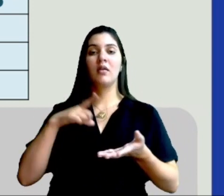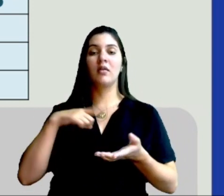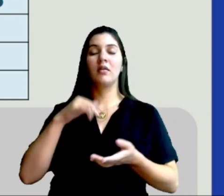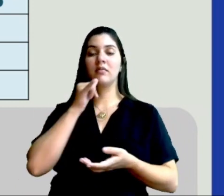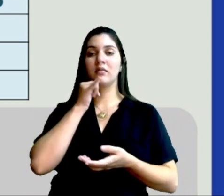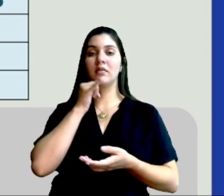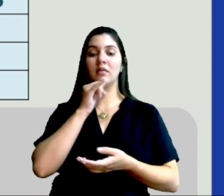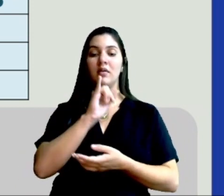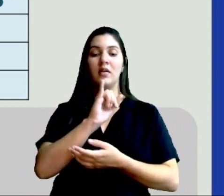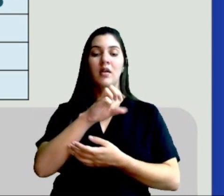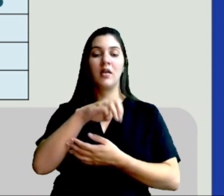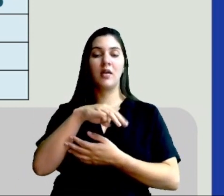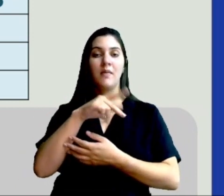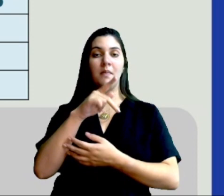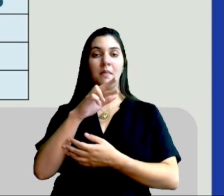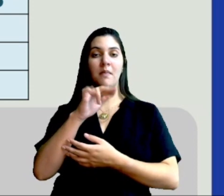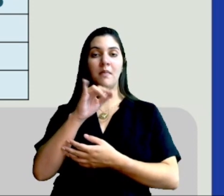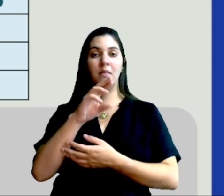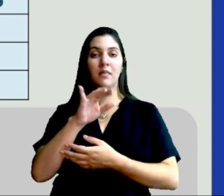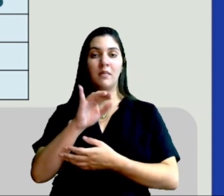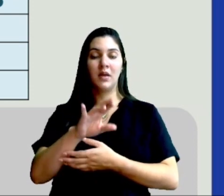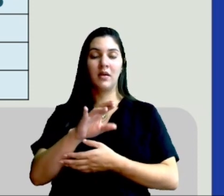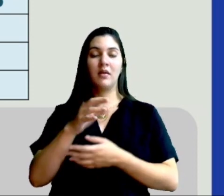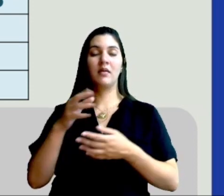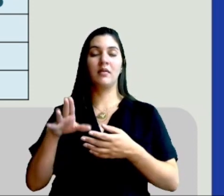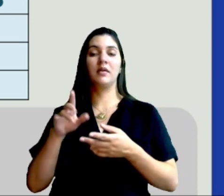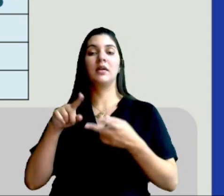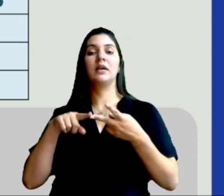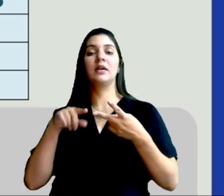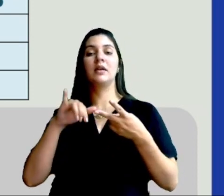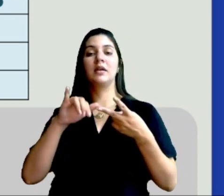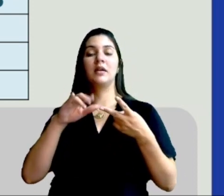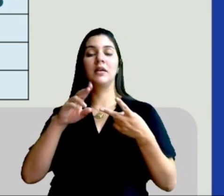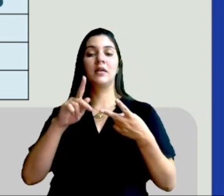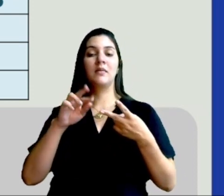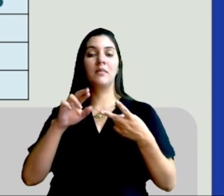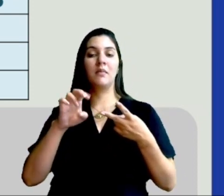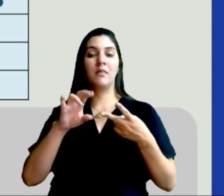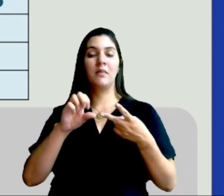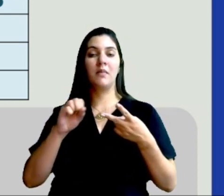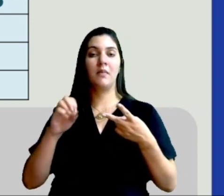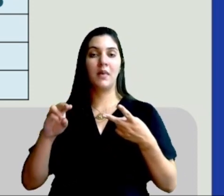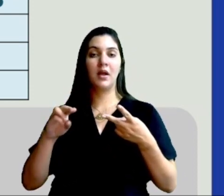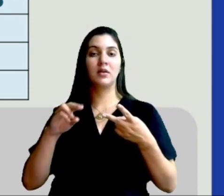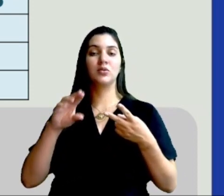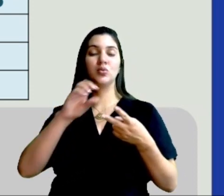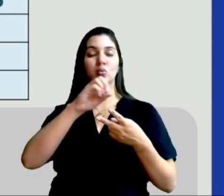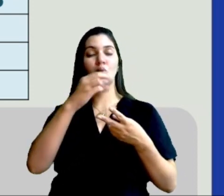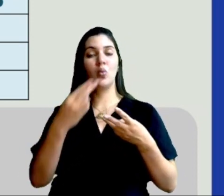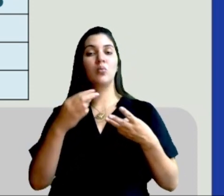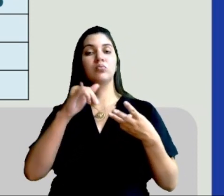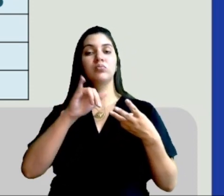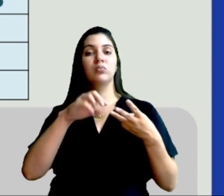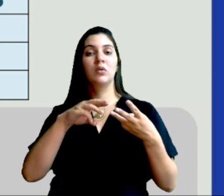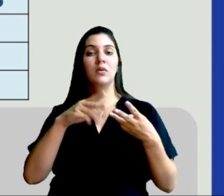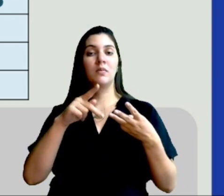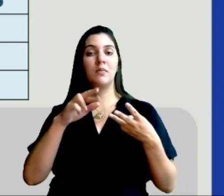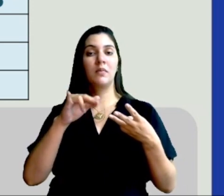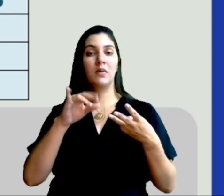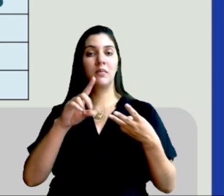tem imprimir, impresso ou imprimido. As duas formas estão